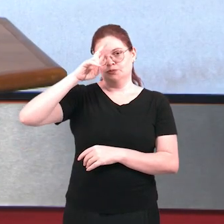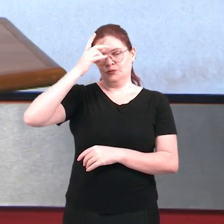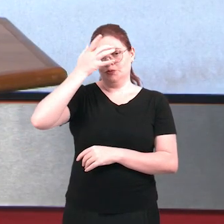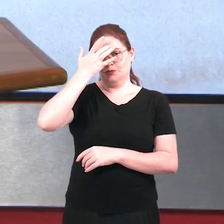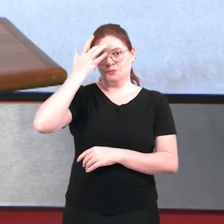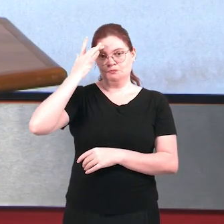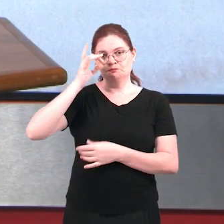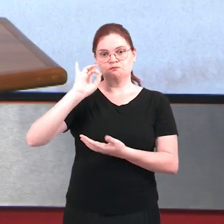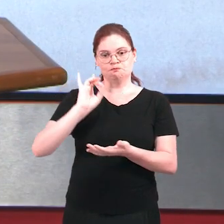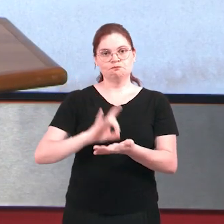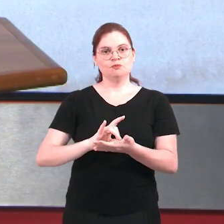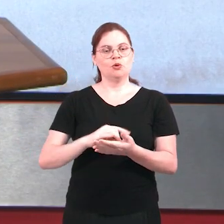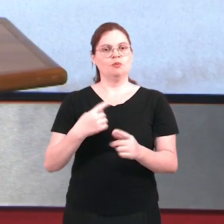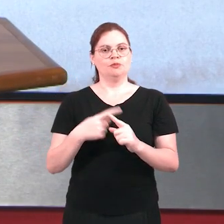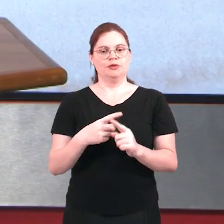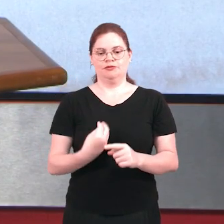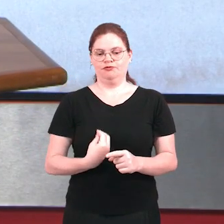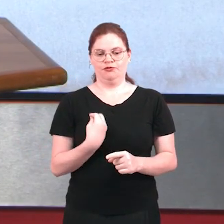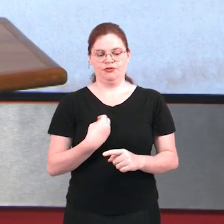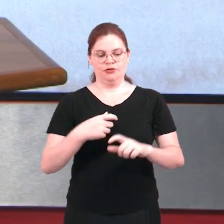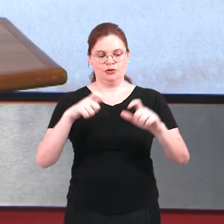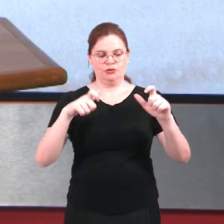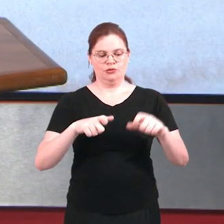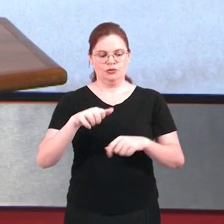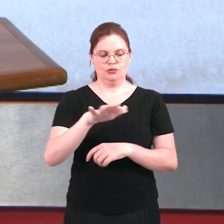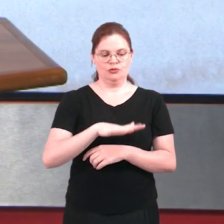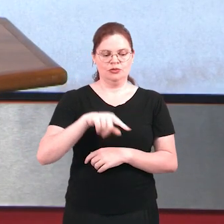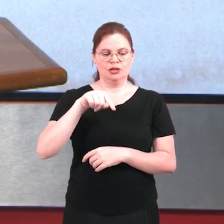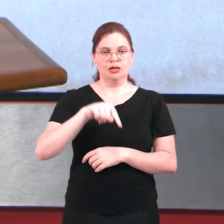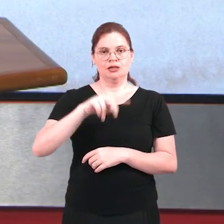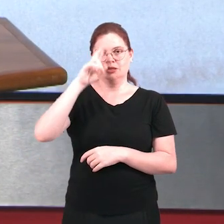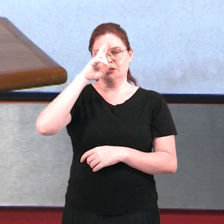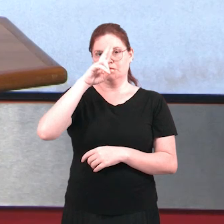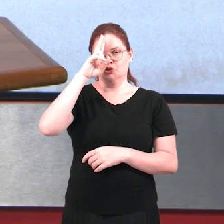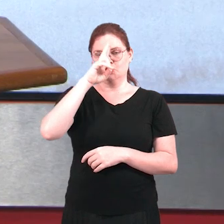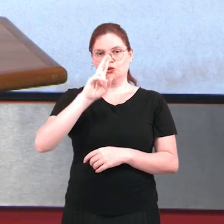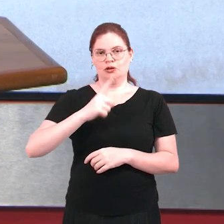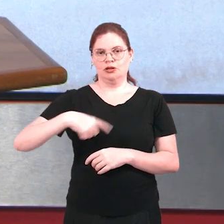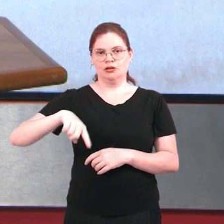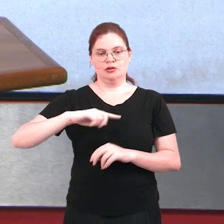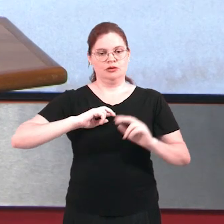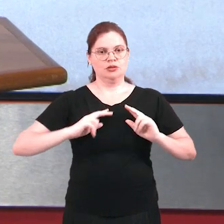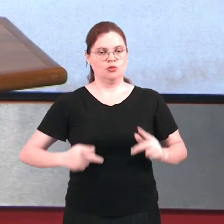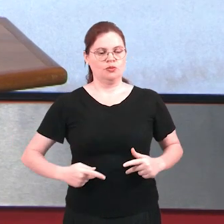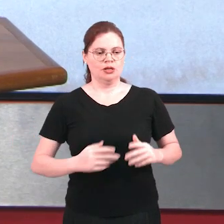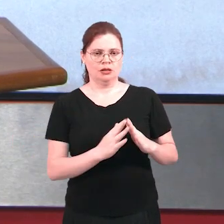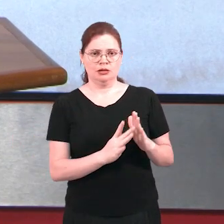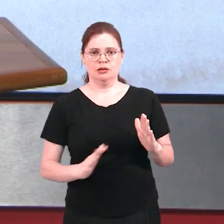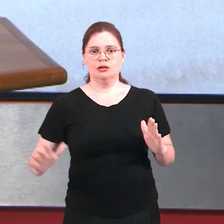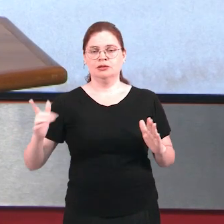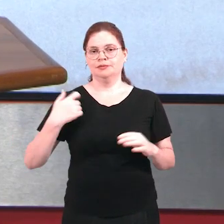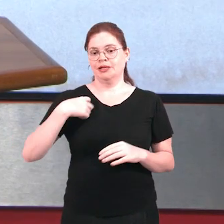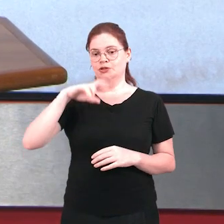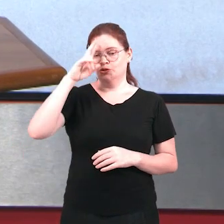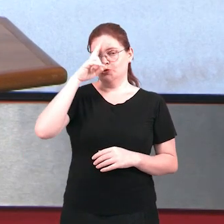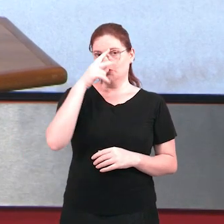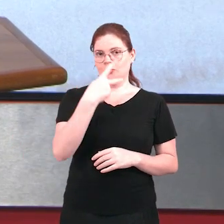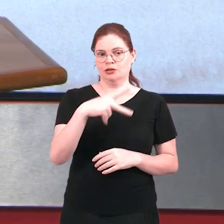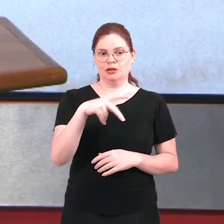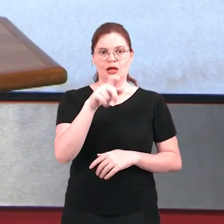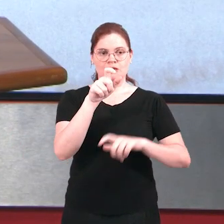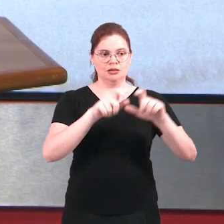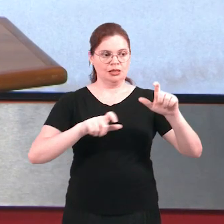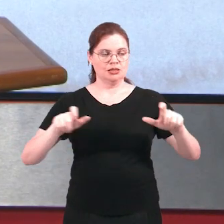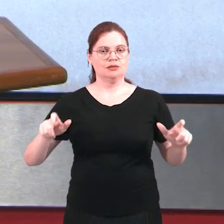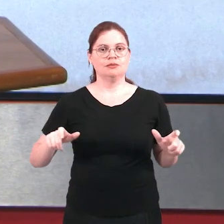que habitaram em algum lugar da Terra no plano da história da humanidade. A historicidade